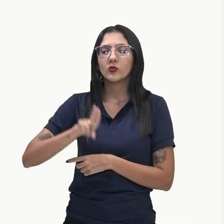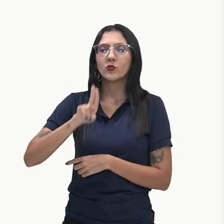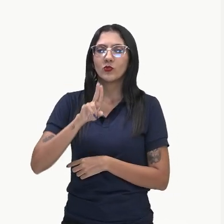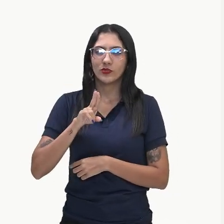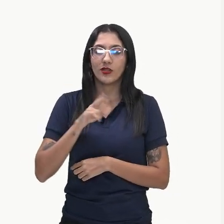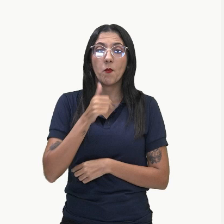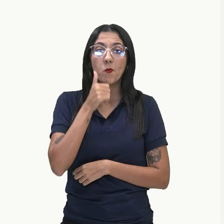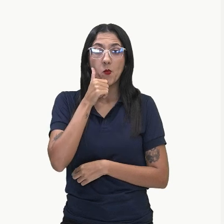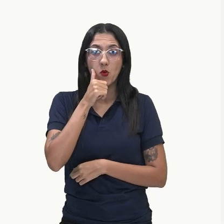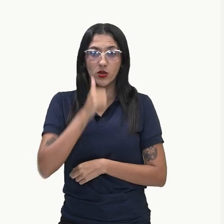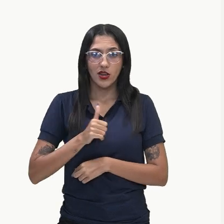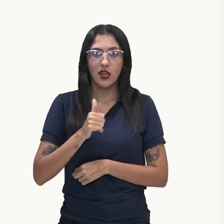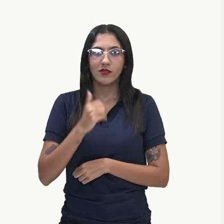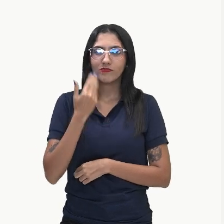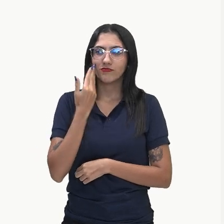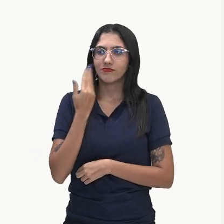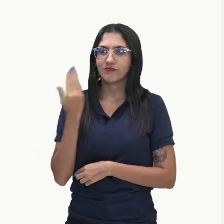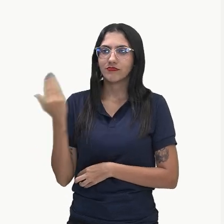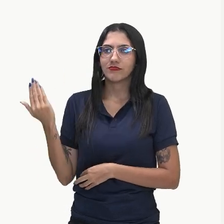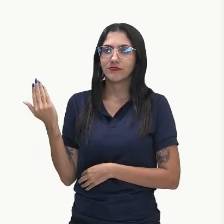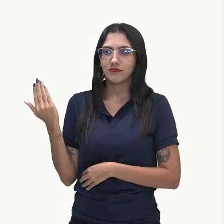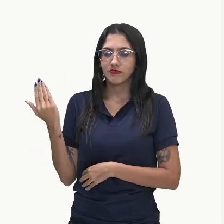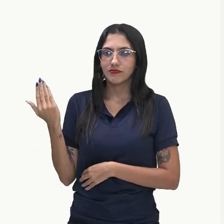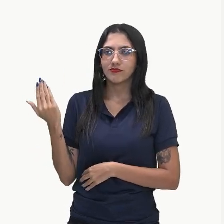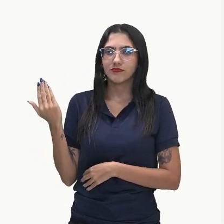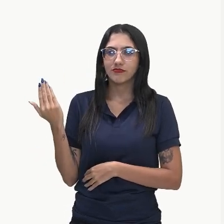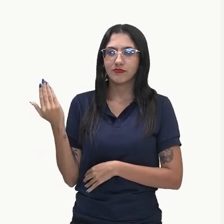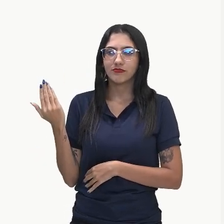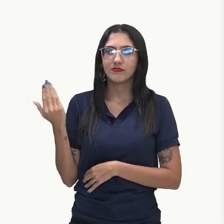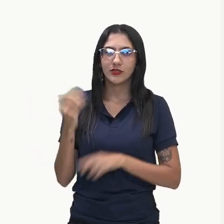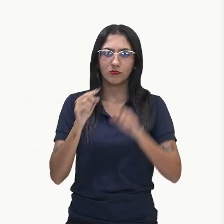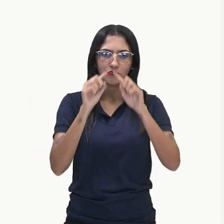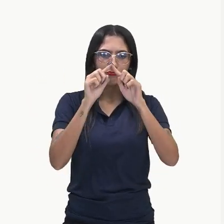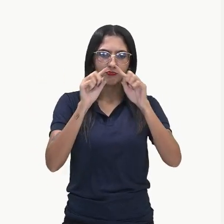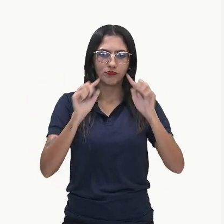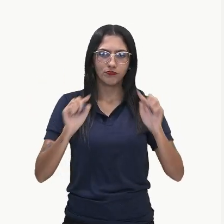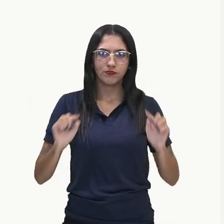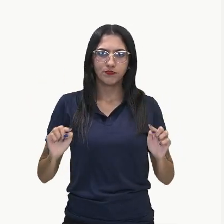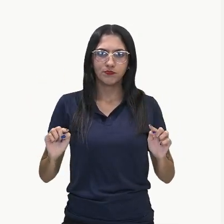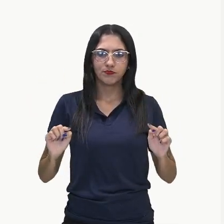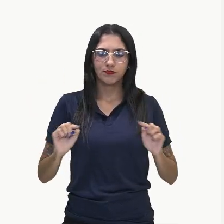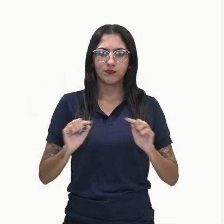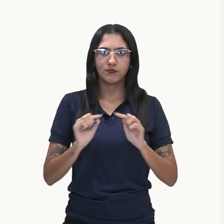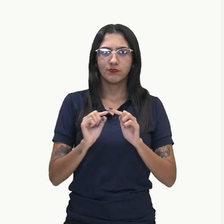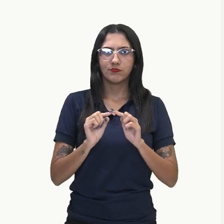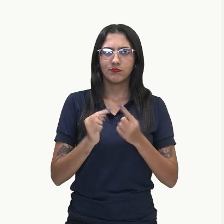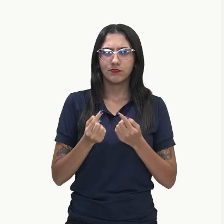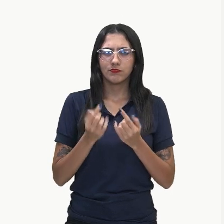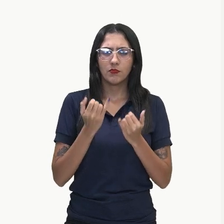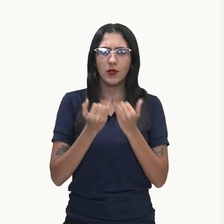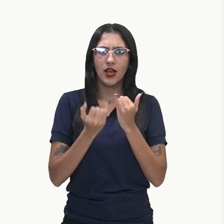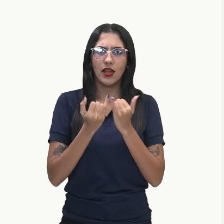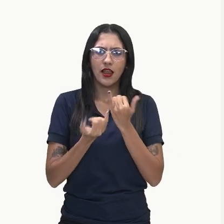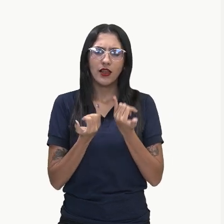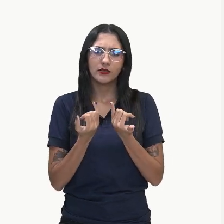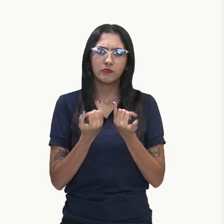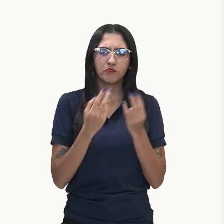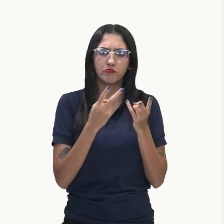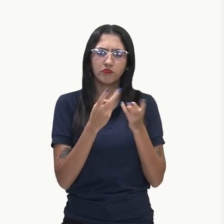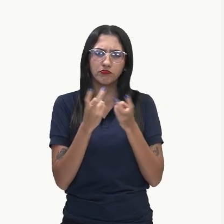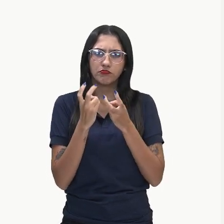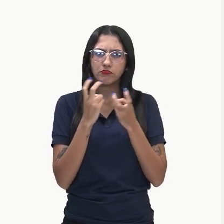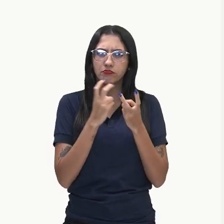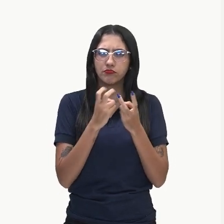Lisa justamente dentro de um triângulo, que vai dar a sensação também de